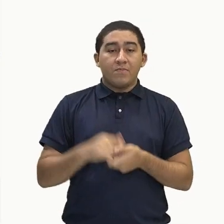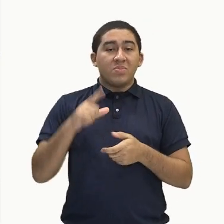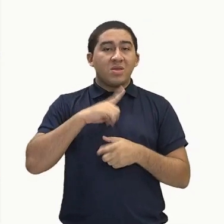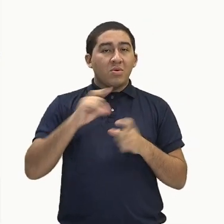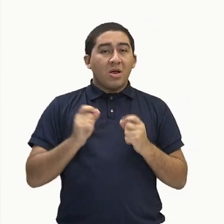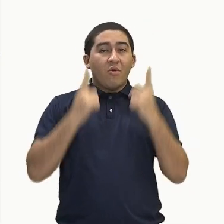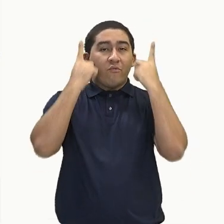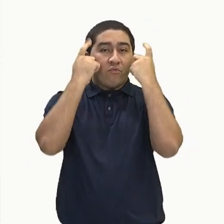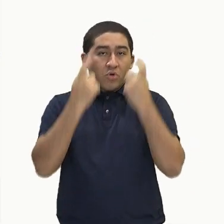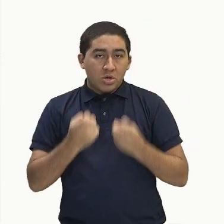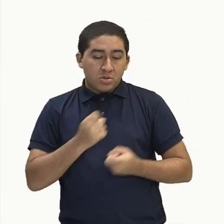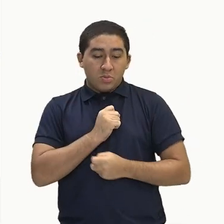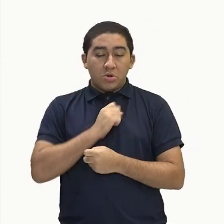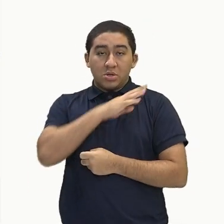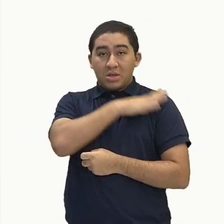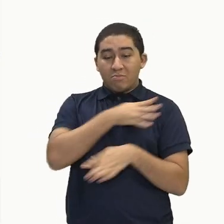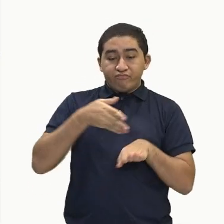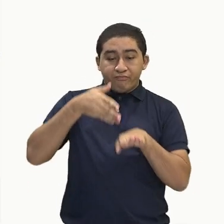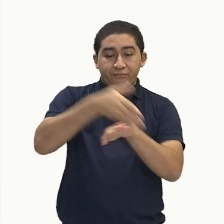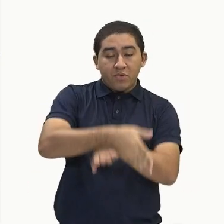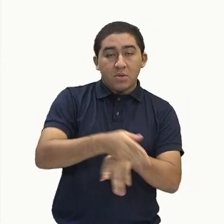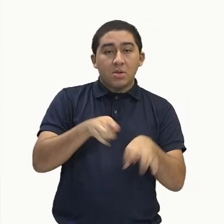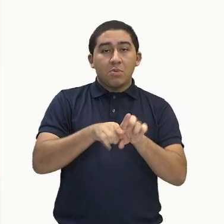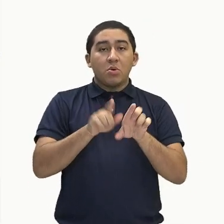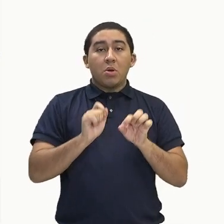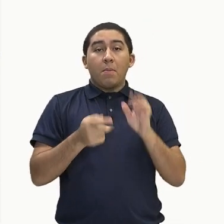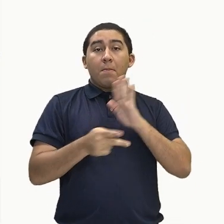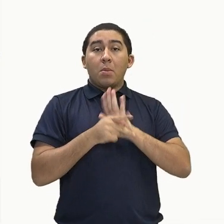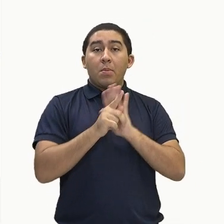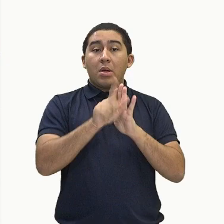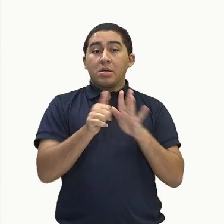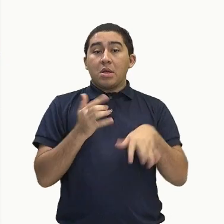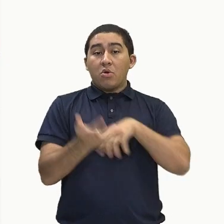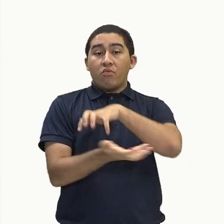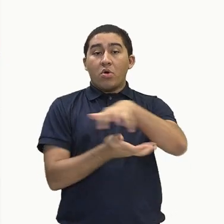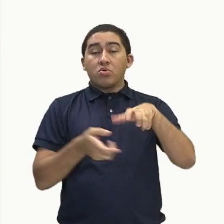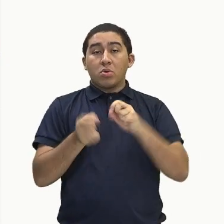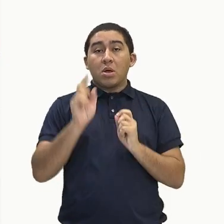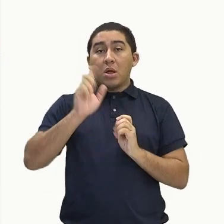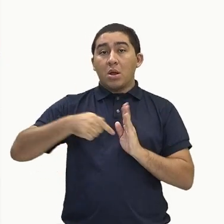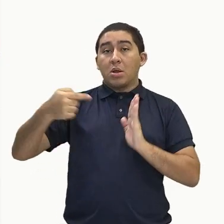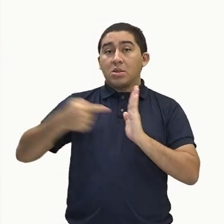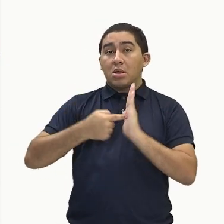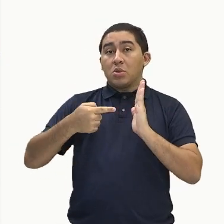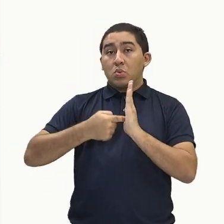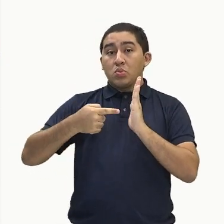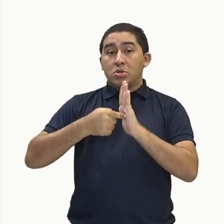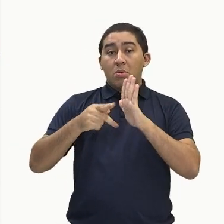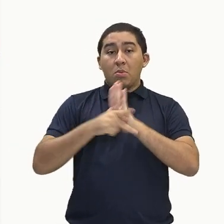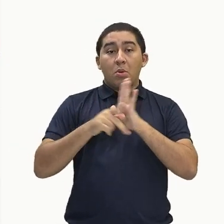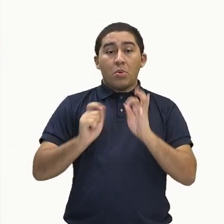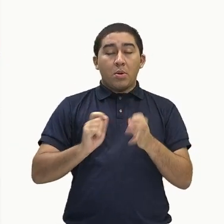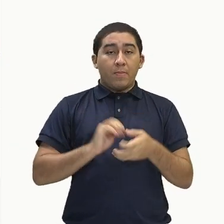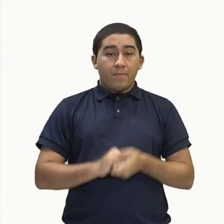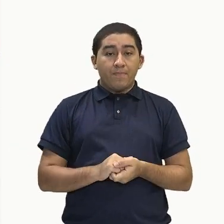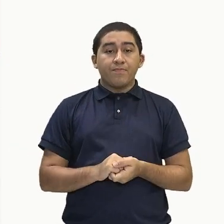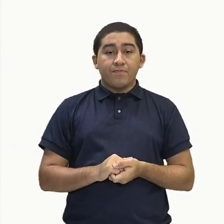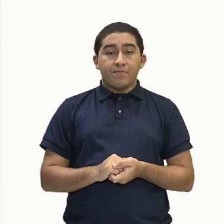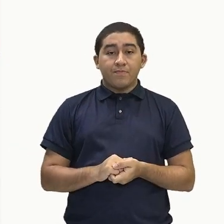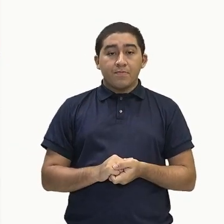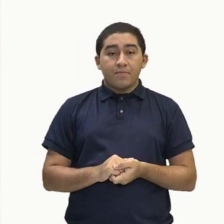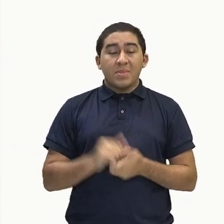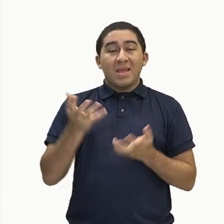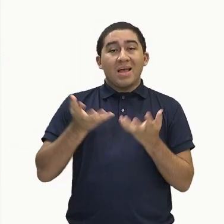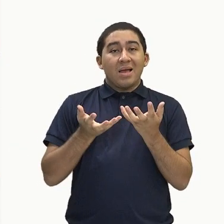violenta do exército, e o legado desta revolta é justamente uma denúncia da desigualdade no